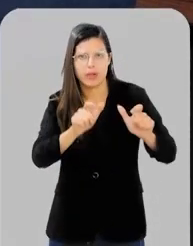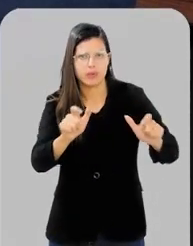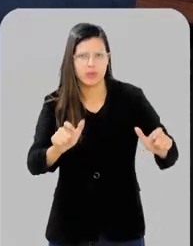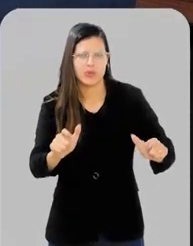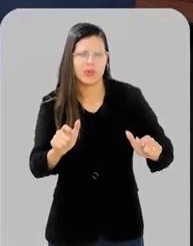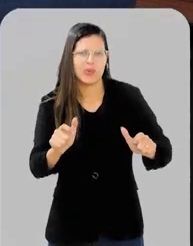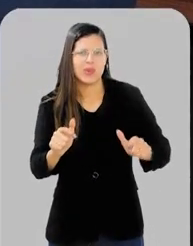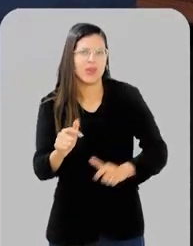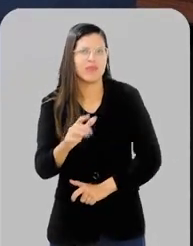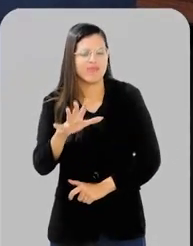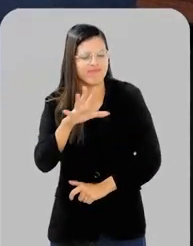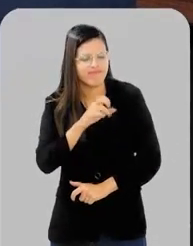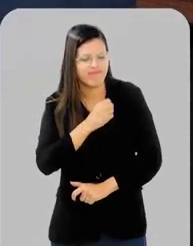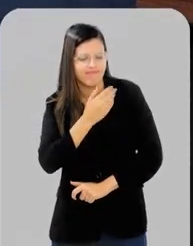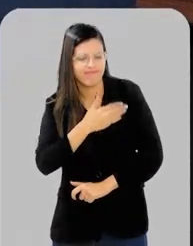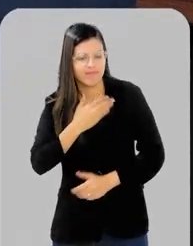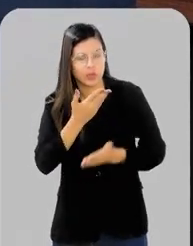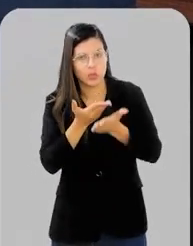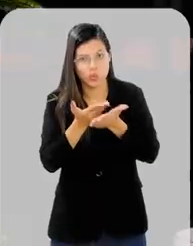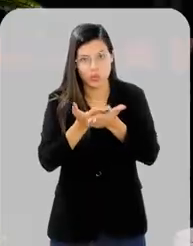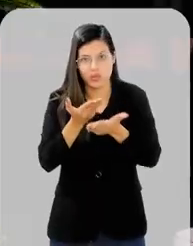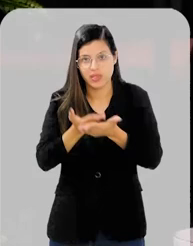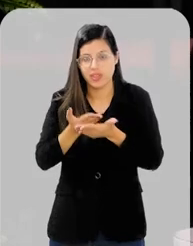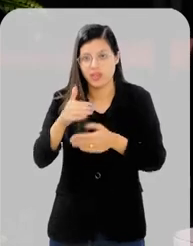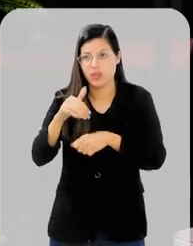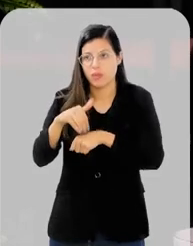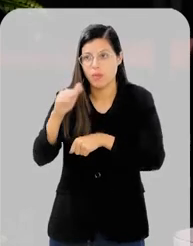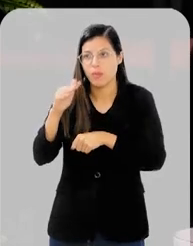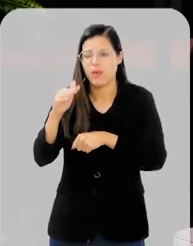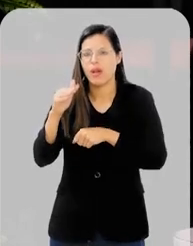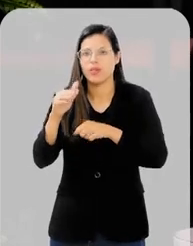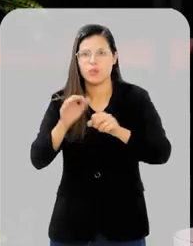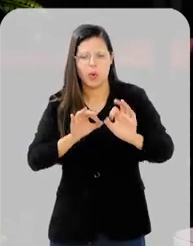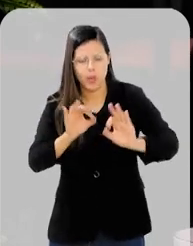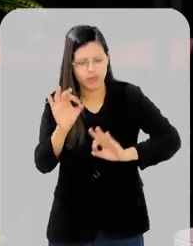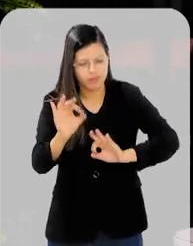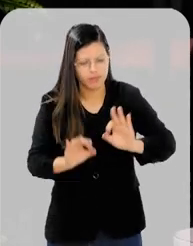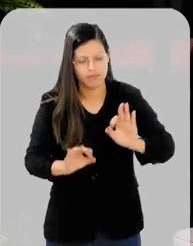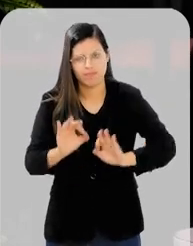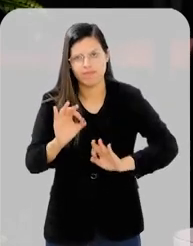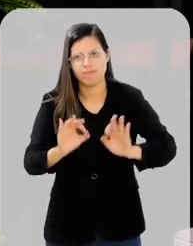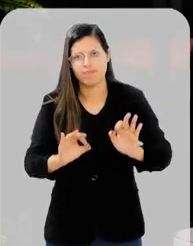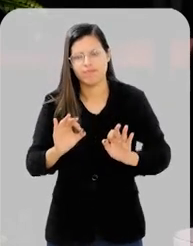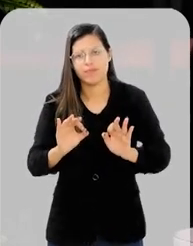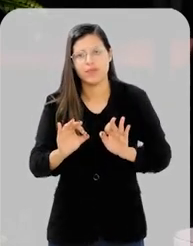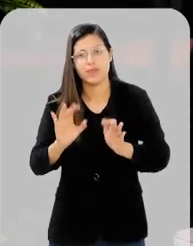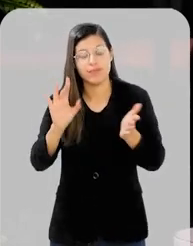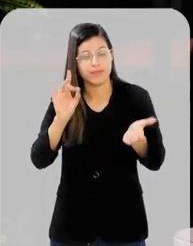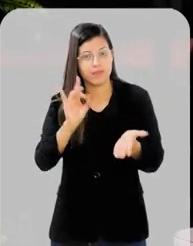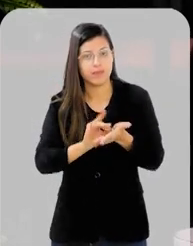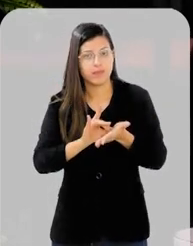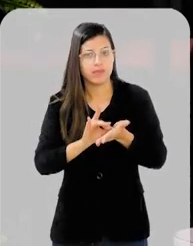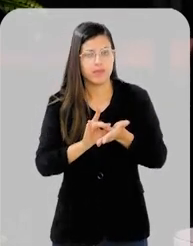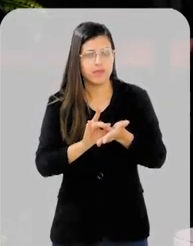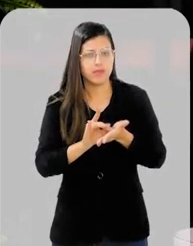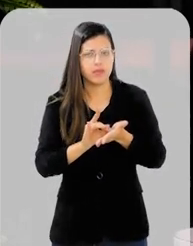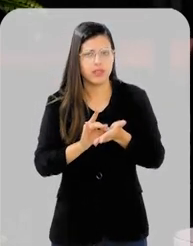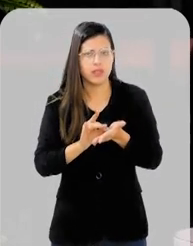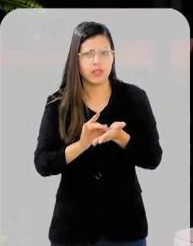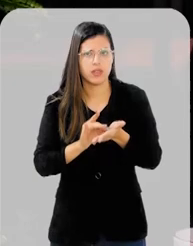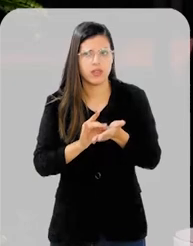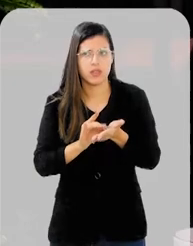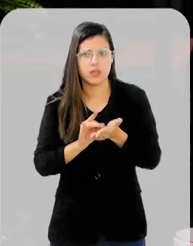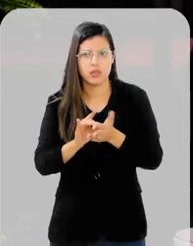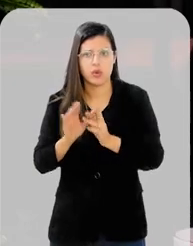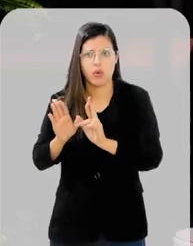eh fui me apaixonando cada vez mais estudando cada vez mais me preparando para para ser de fato uma